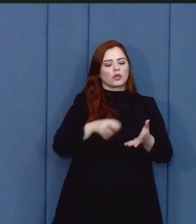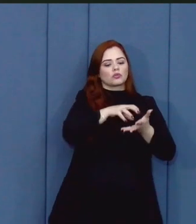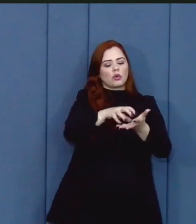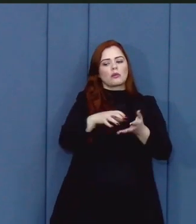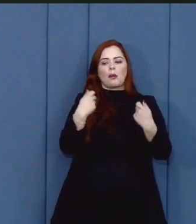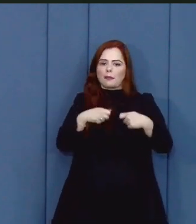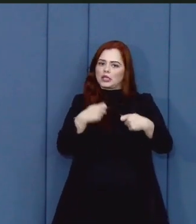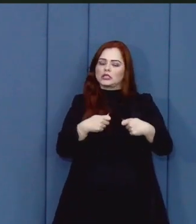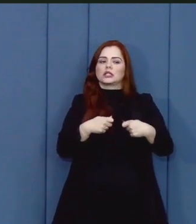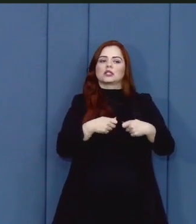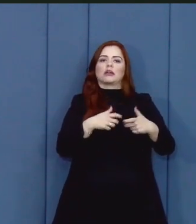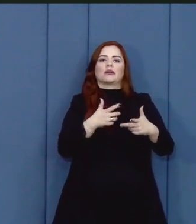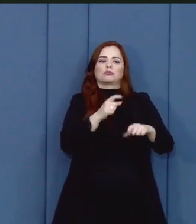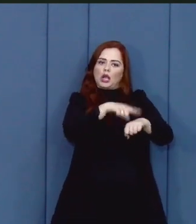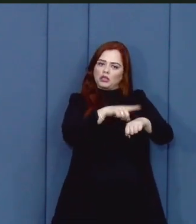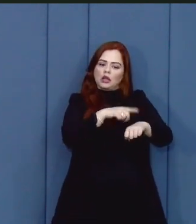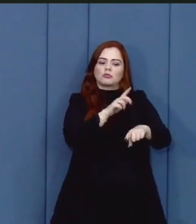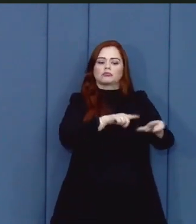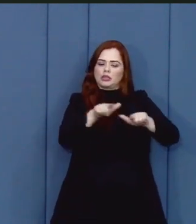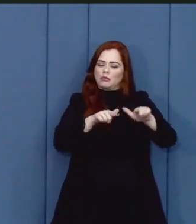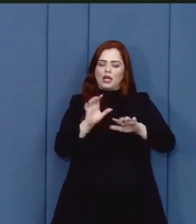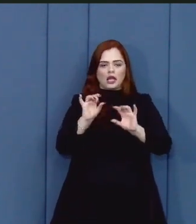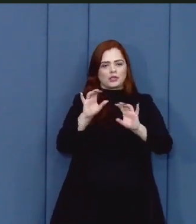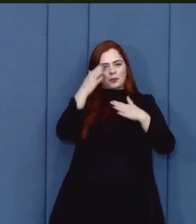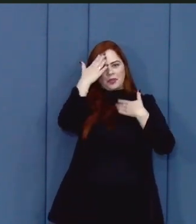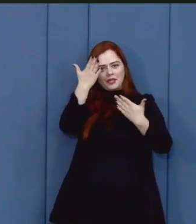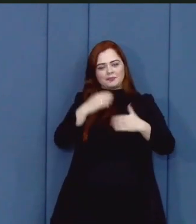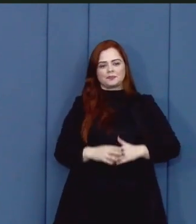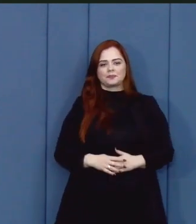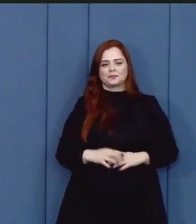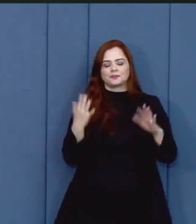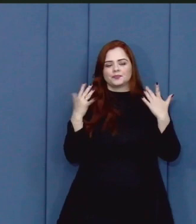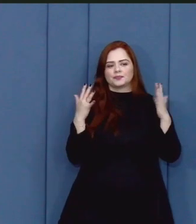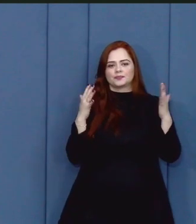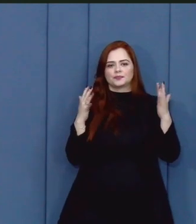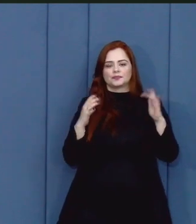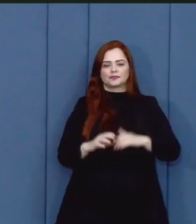dar tempo para a pessoa trabalhar. Tá? Então é só isso que eu queria falar. Obrigada.